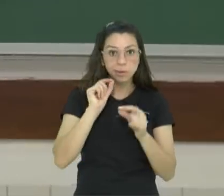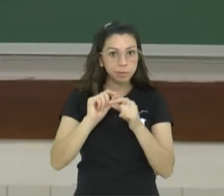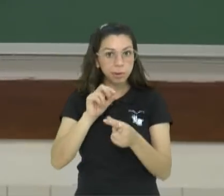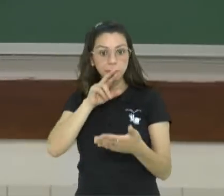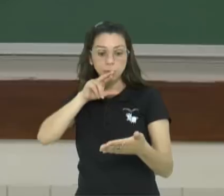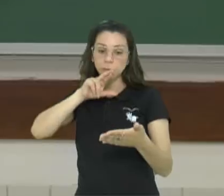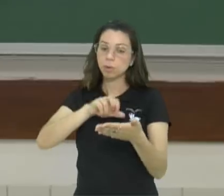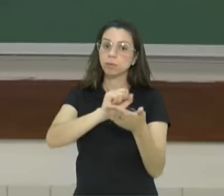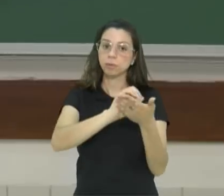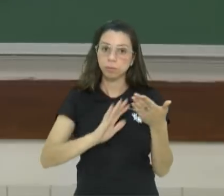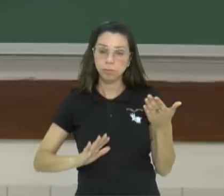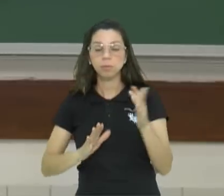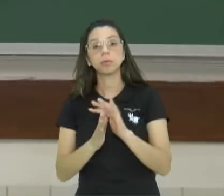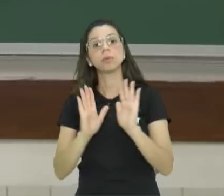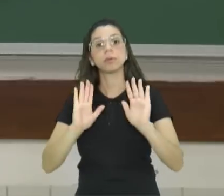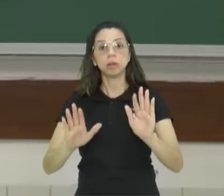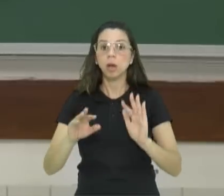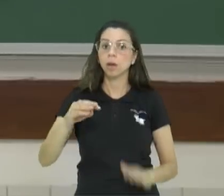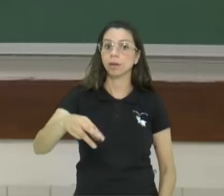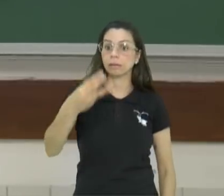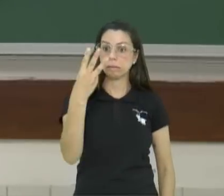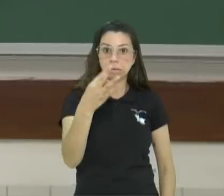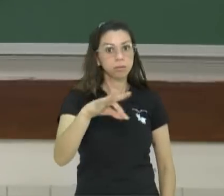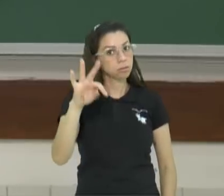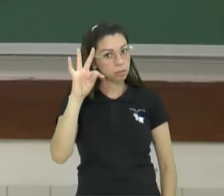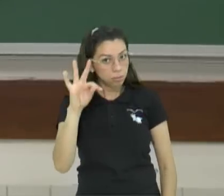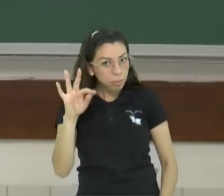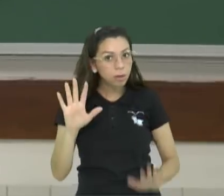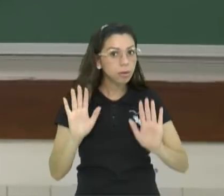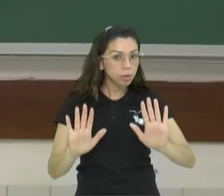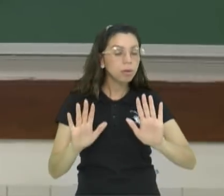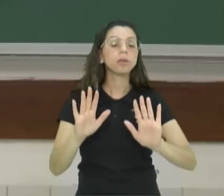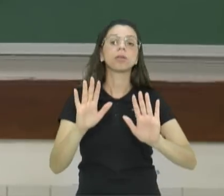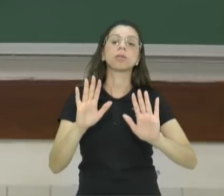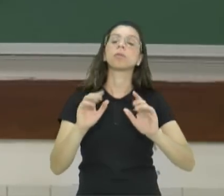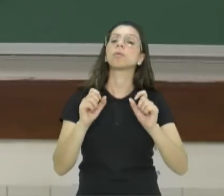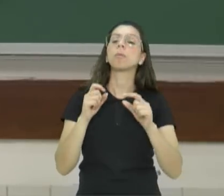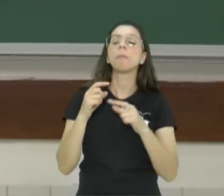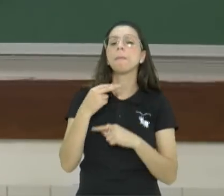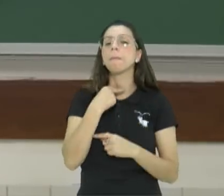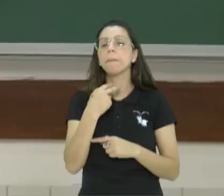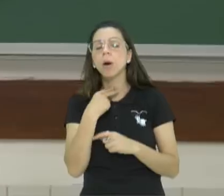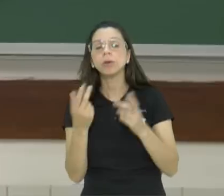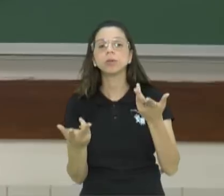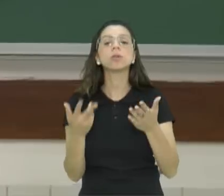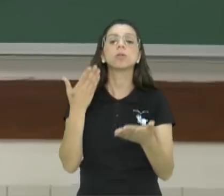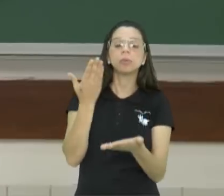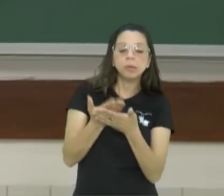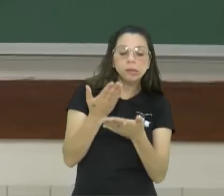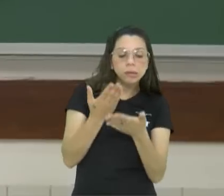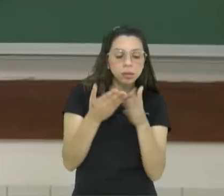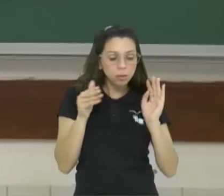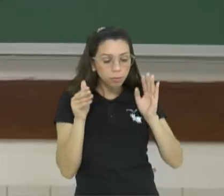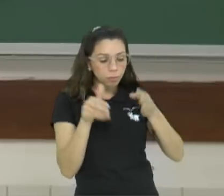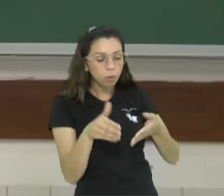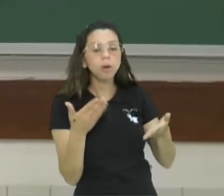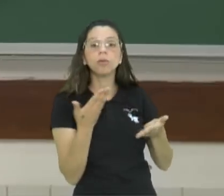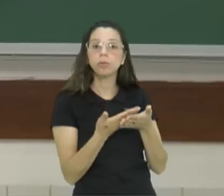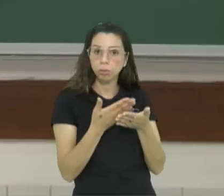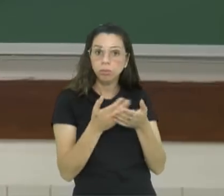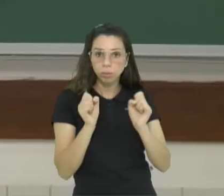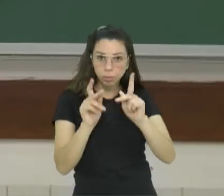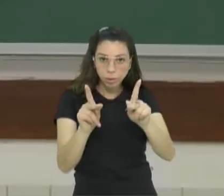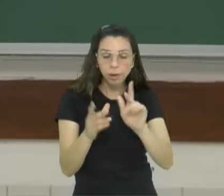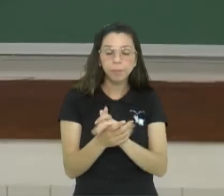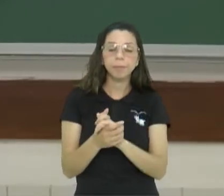já estamos no terceiro trimestre, então não deixe acumular, mantenha os seus estudos em dia, ok?